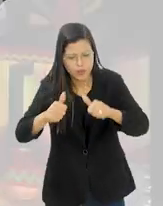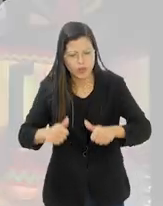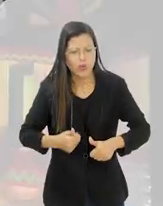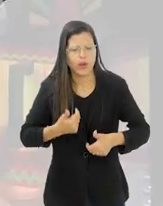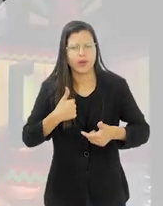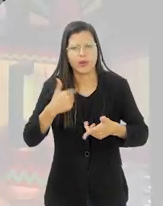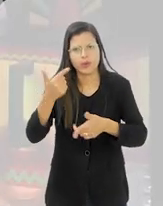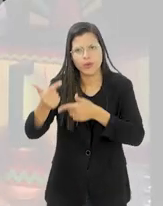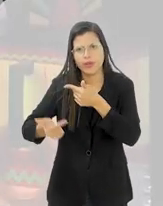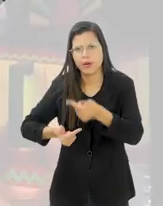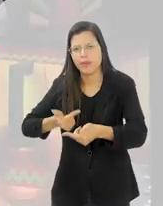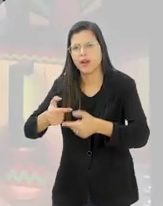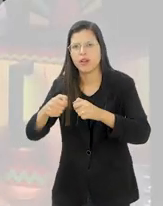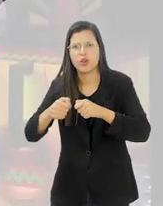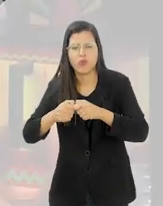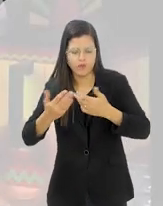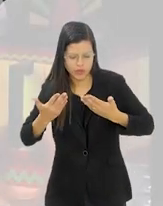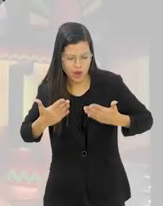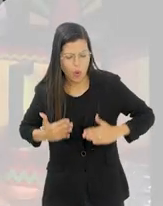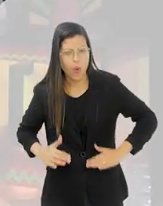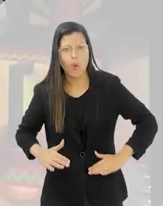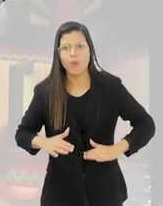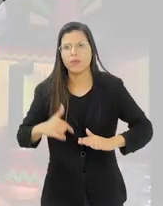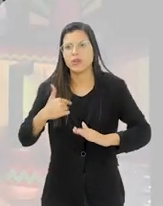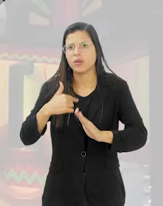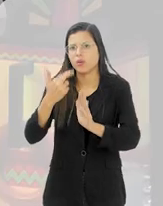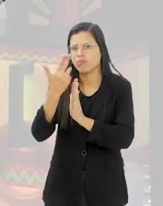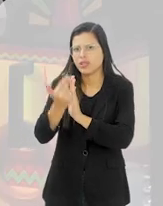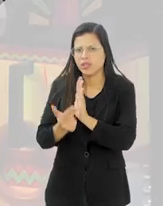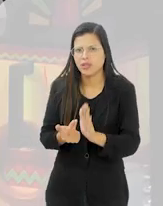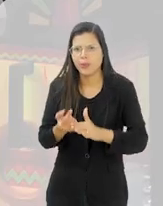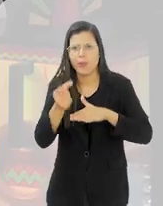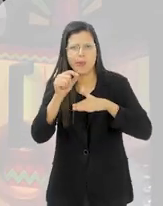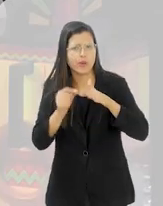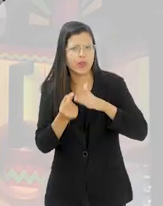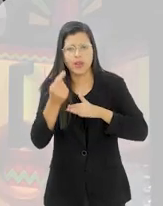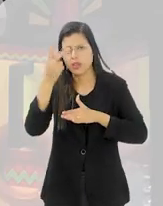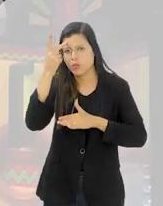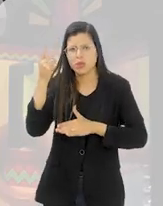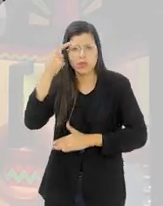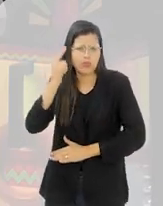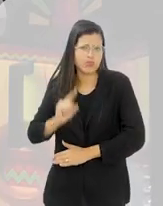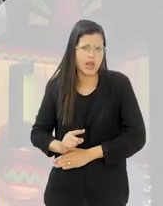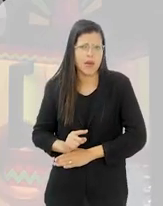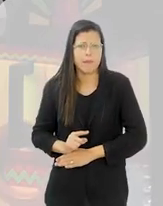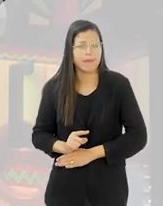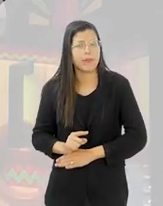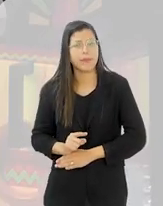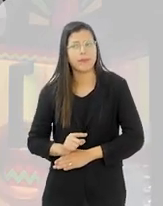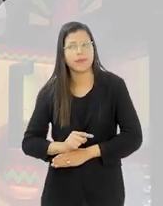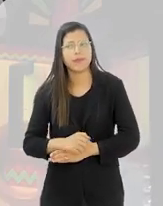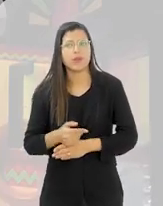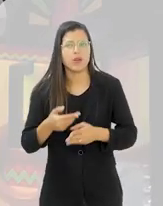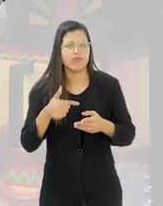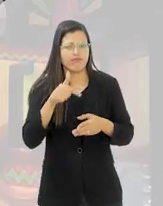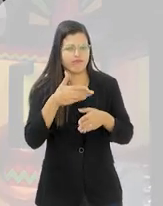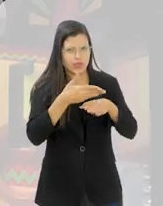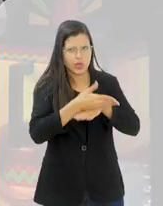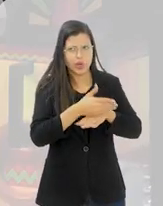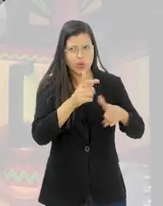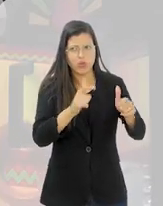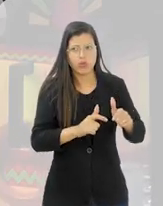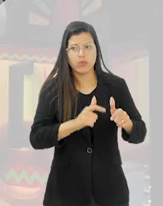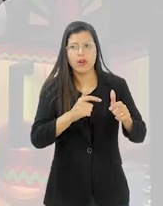escultura, que eu fiz o figurino, que eu desenhei, que eu bordei, que eu fiz laminado, não sabe. Aí eu cheguei num lugar